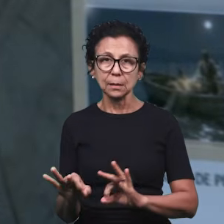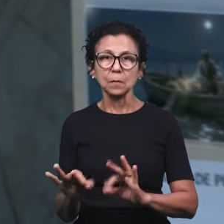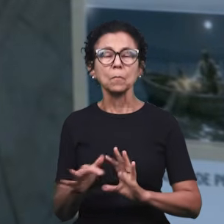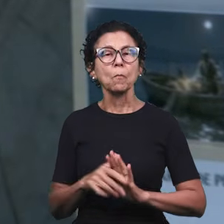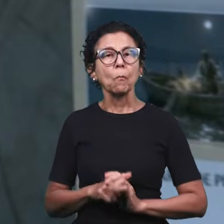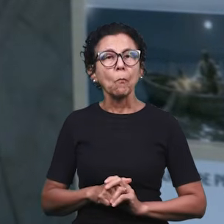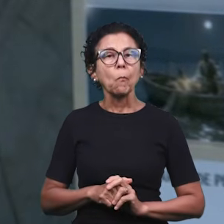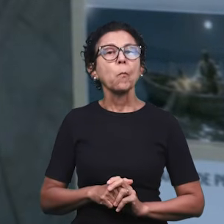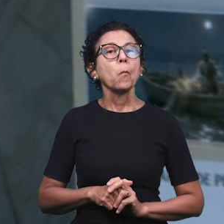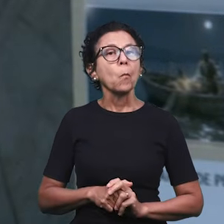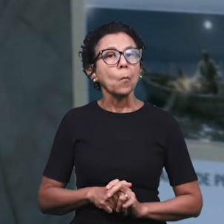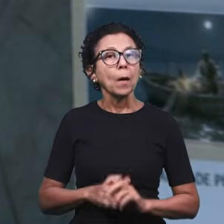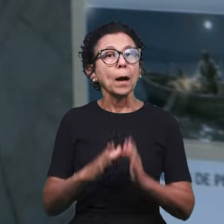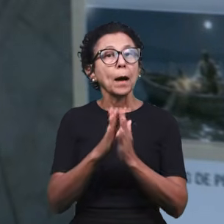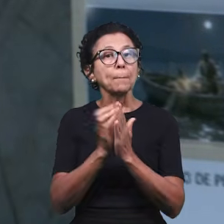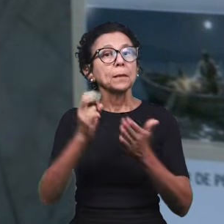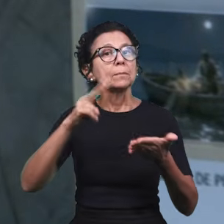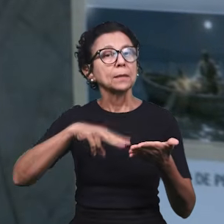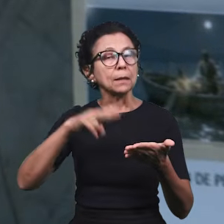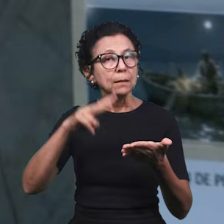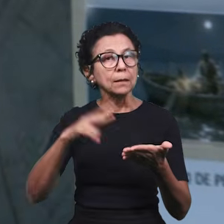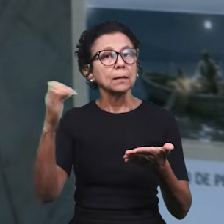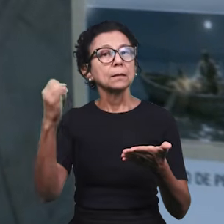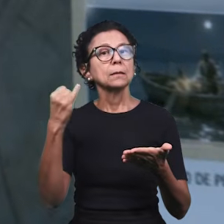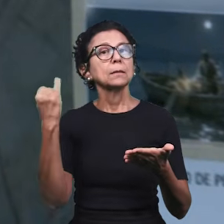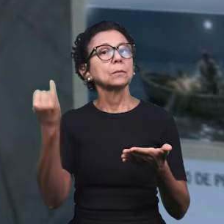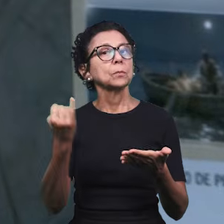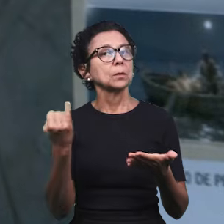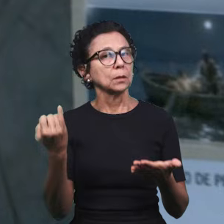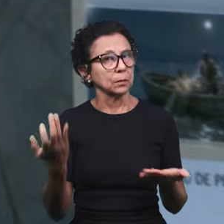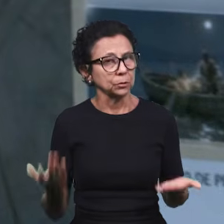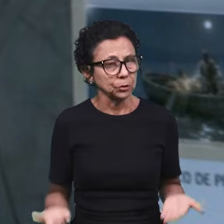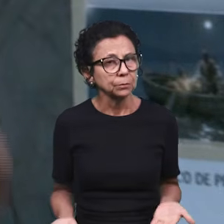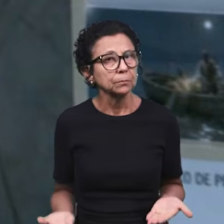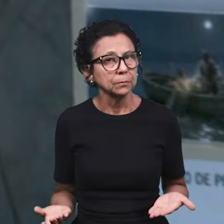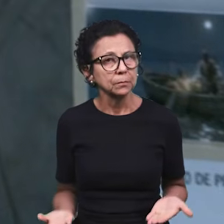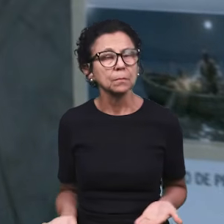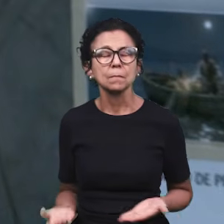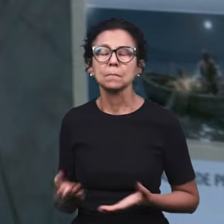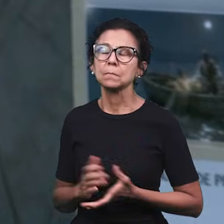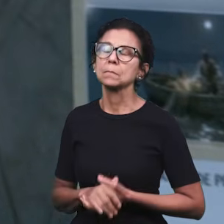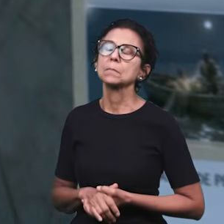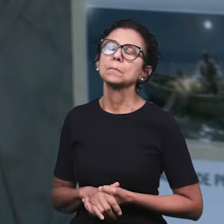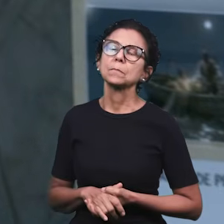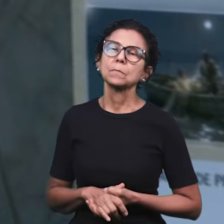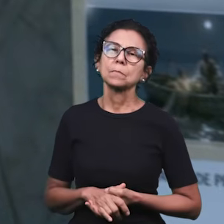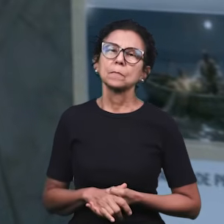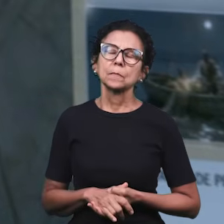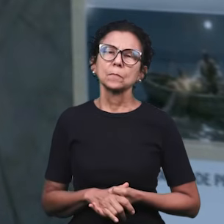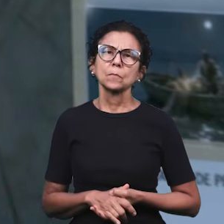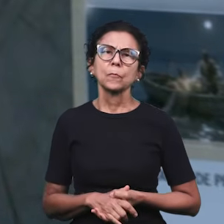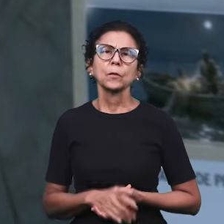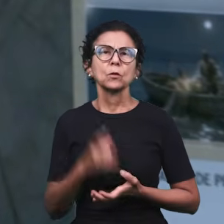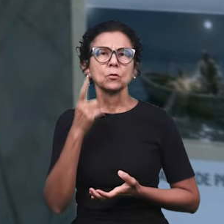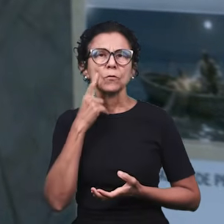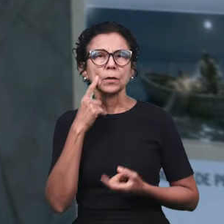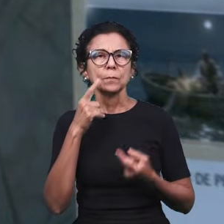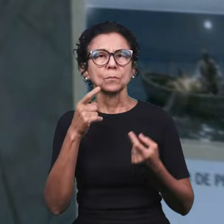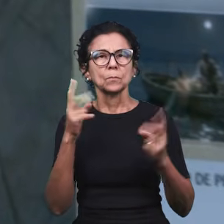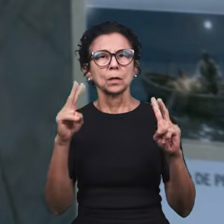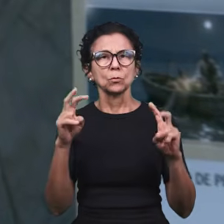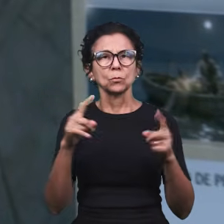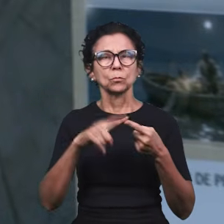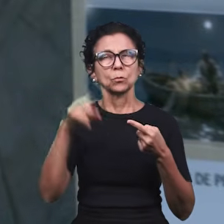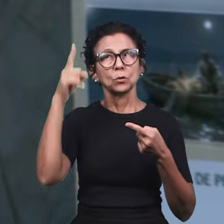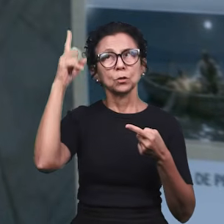se apropriem da leitura da palavra, porque isso é muito importante. Aqui nós estamos explorando assuntos